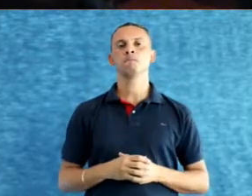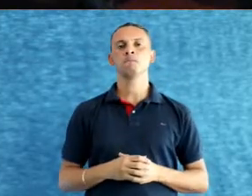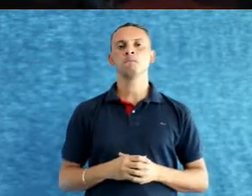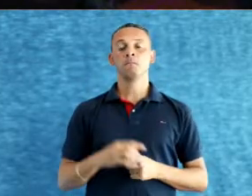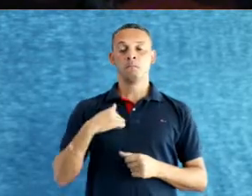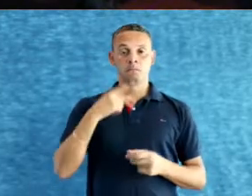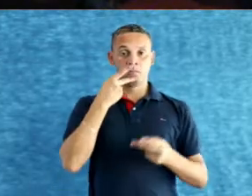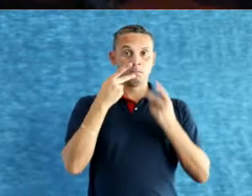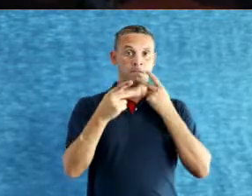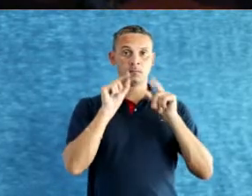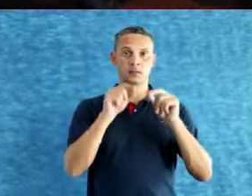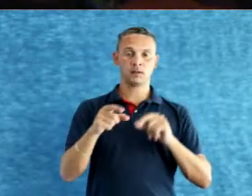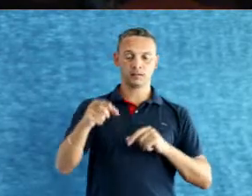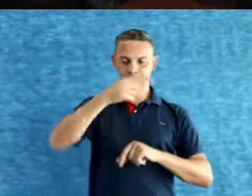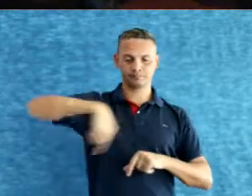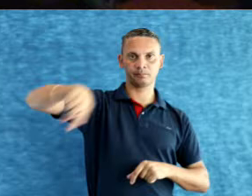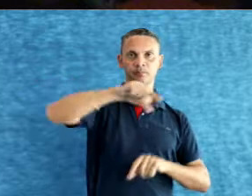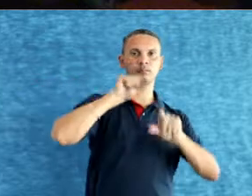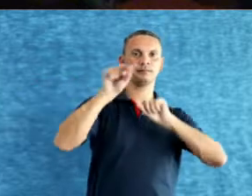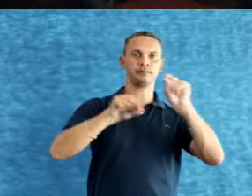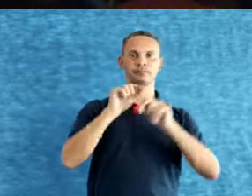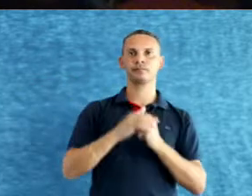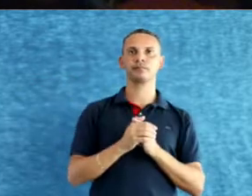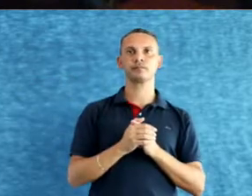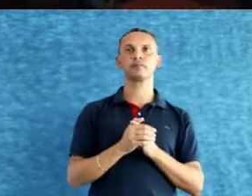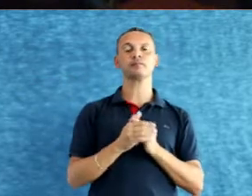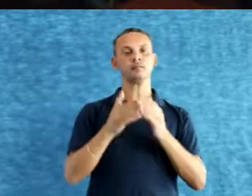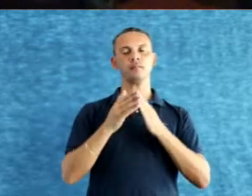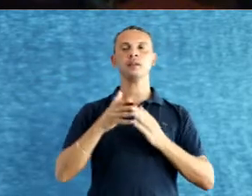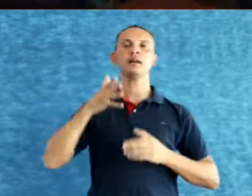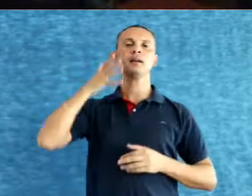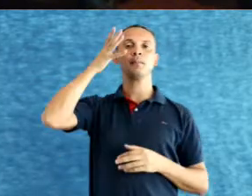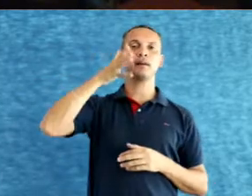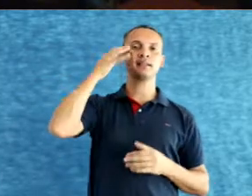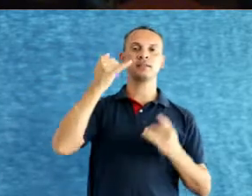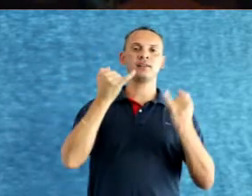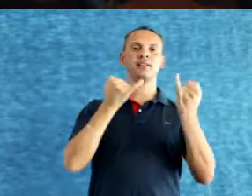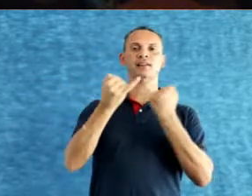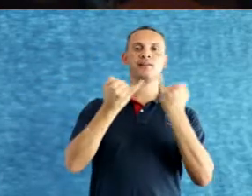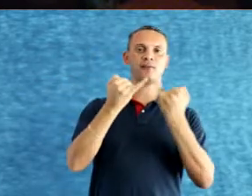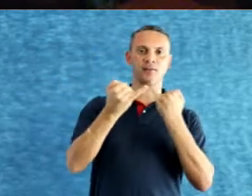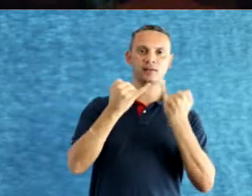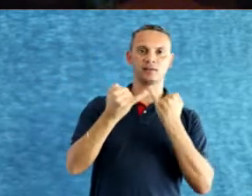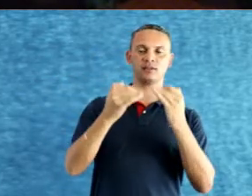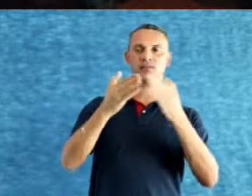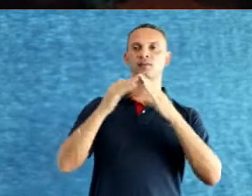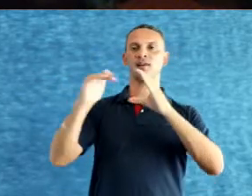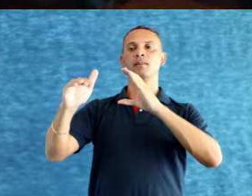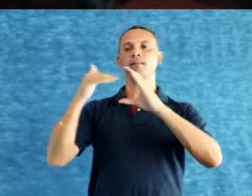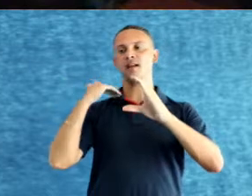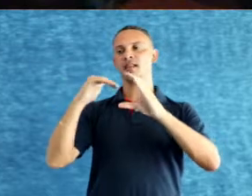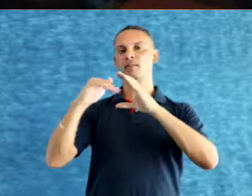por sorte, mandamos para você, e você identificou o erro, nos avisou para a gente,